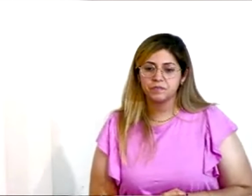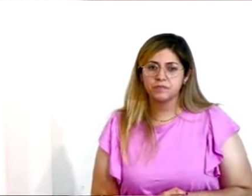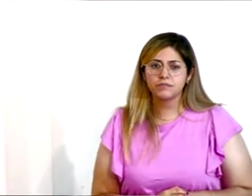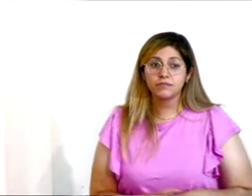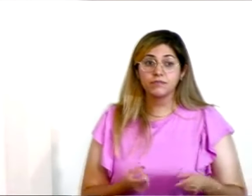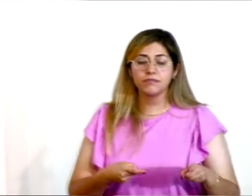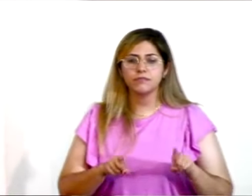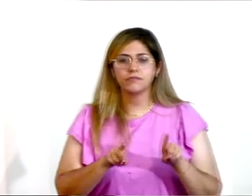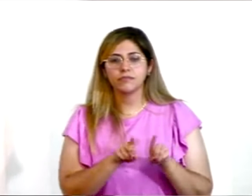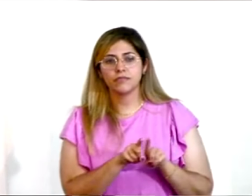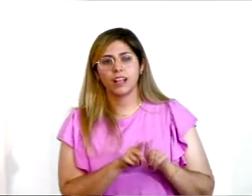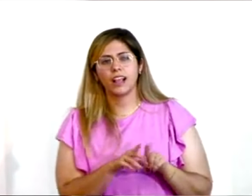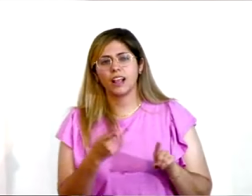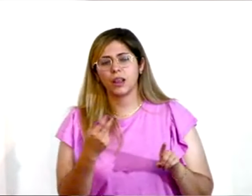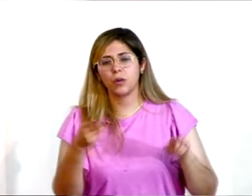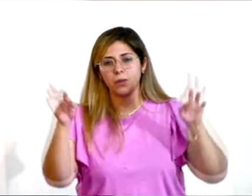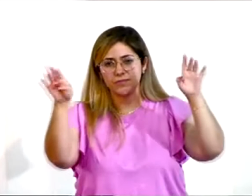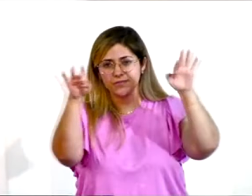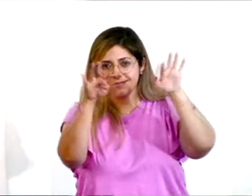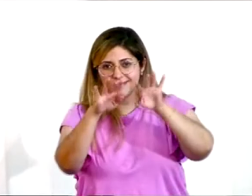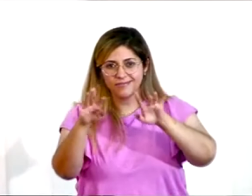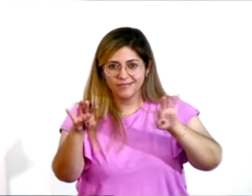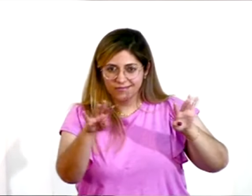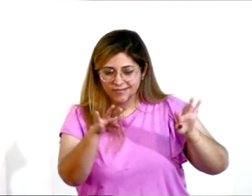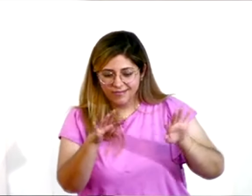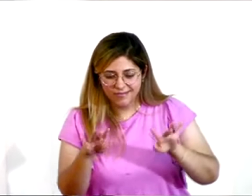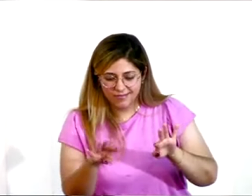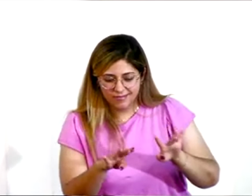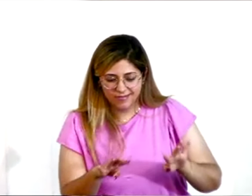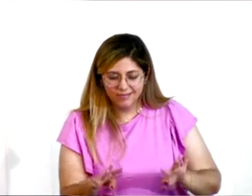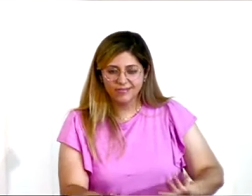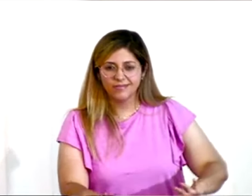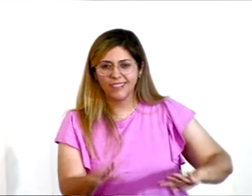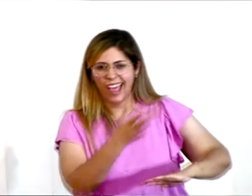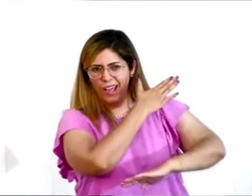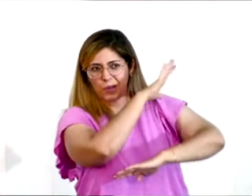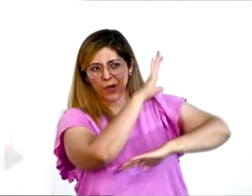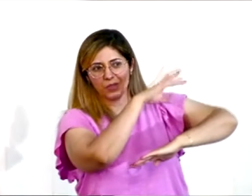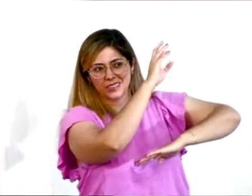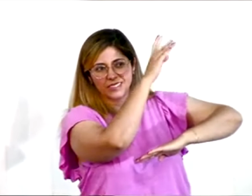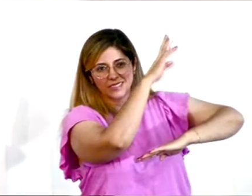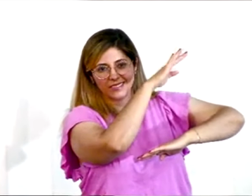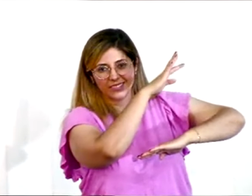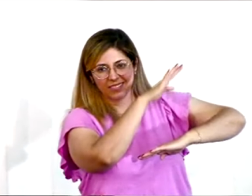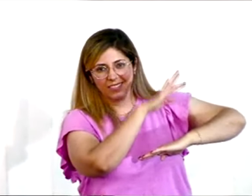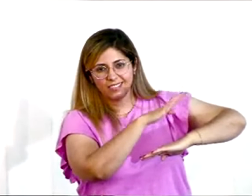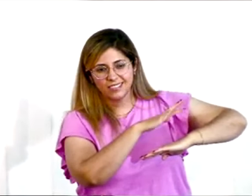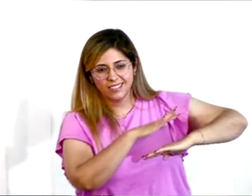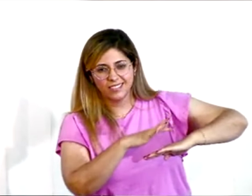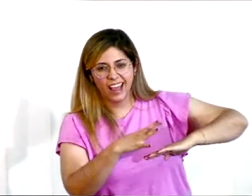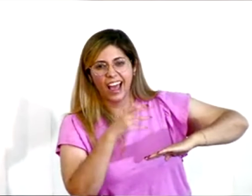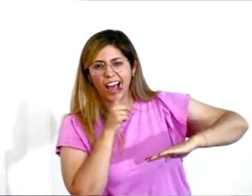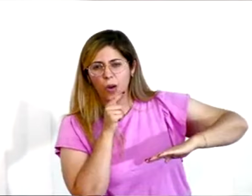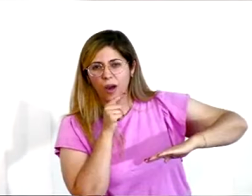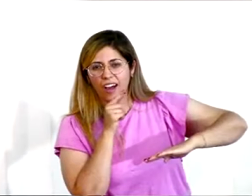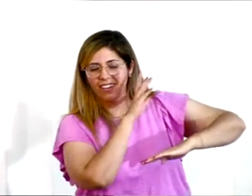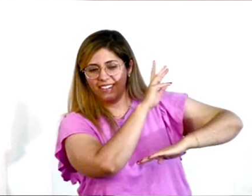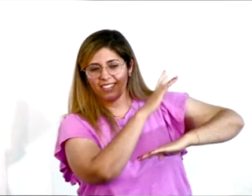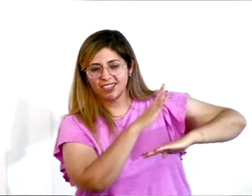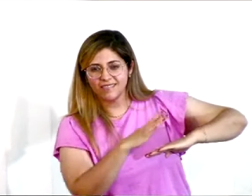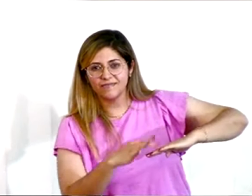nós temos em um dos salmos, faz menção a este lugar ali daquela região. Damasco está ao pé do